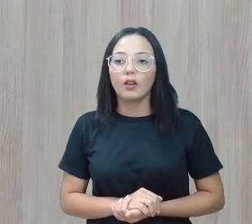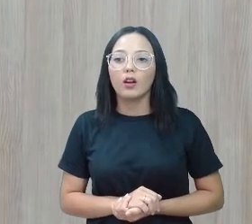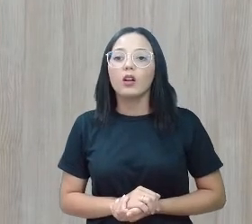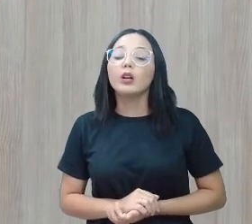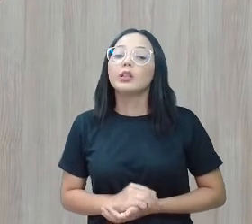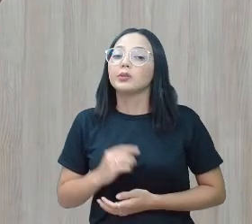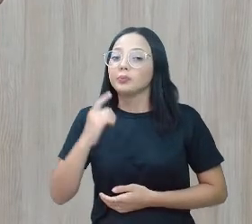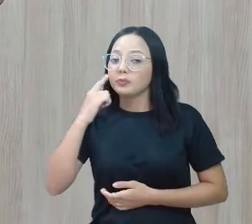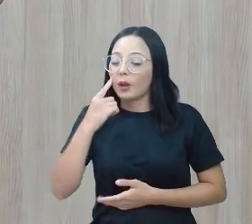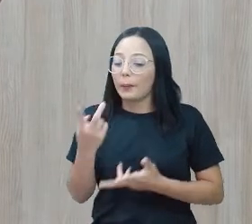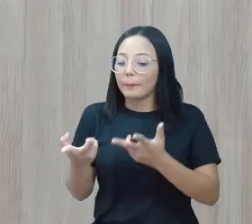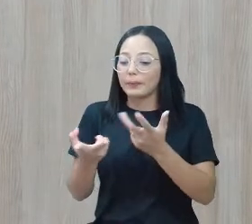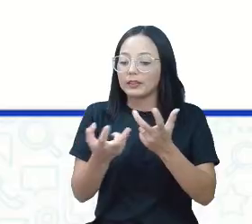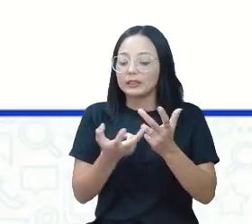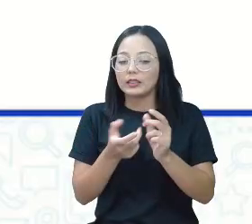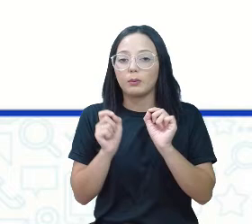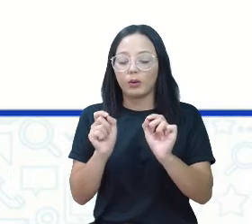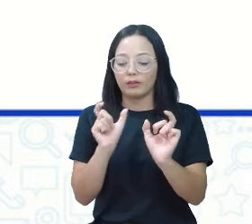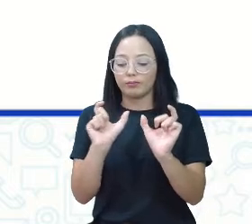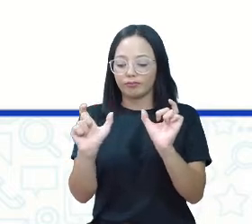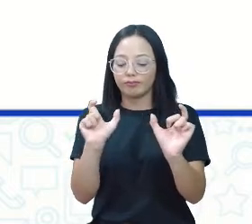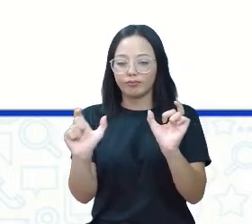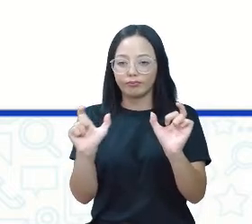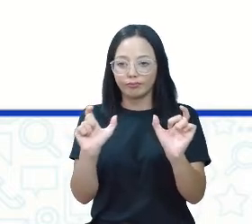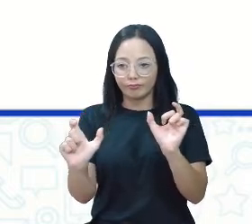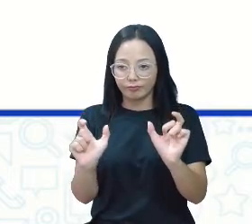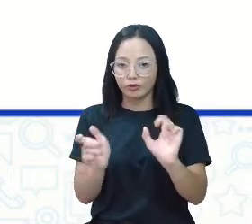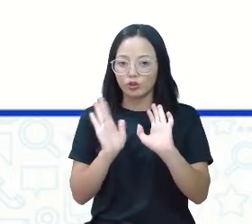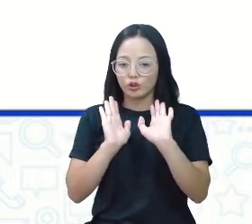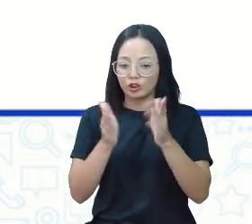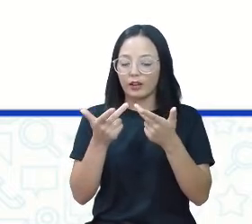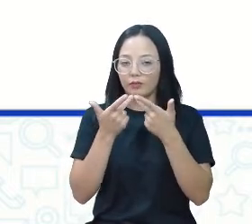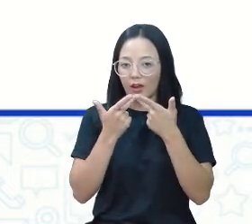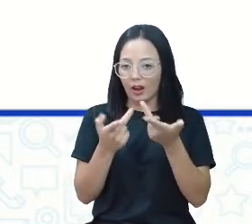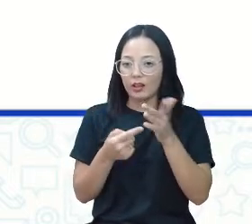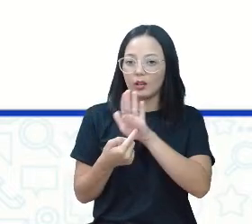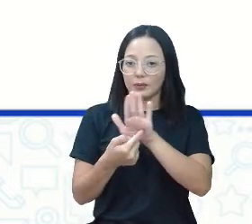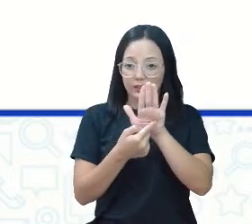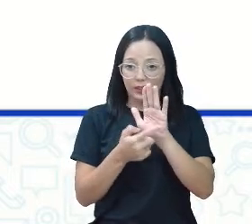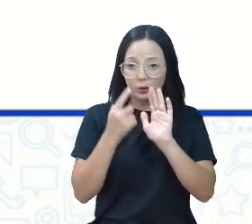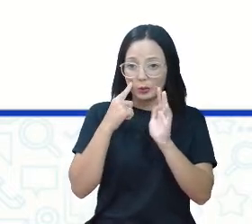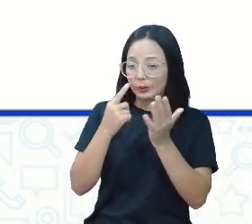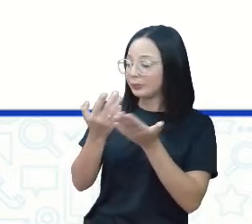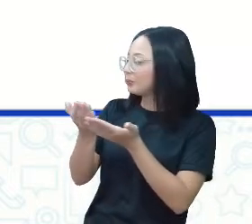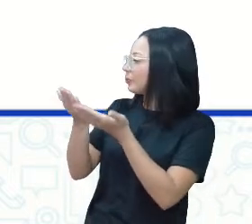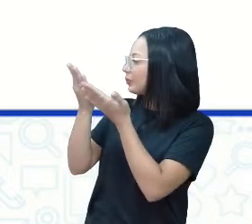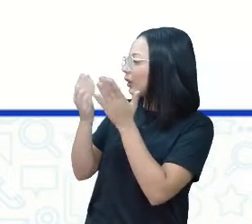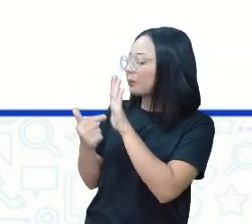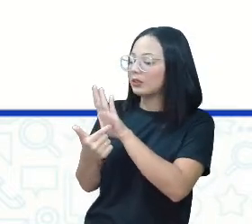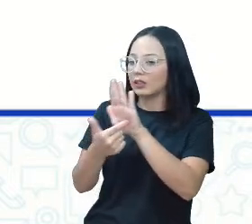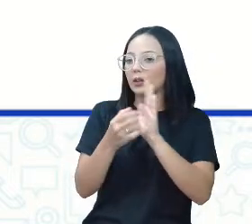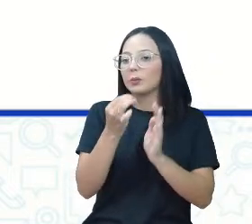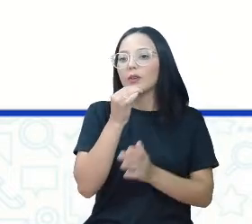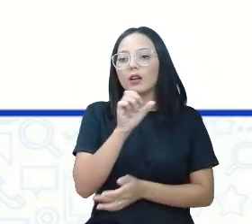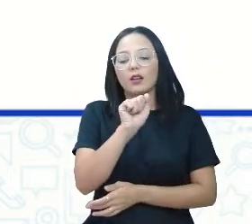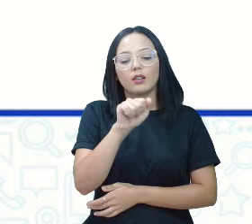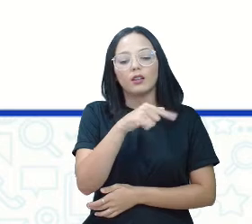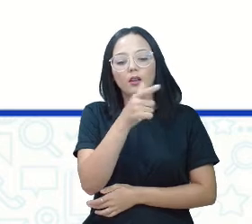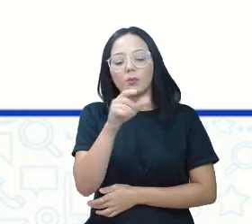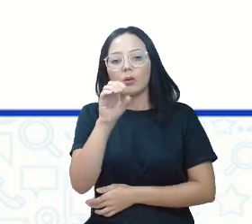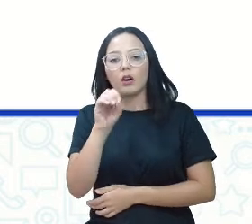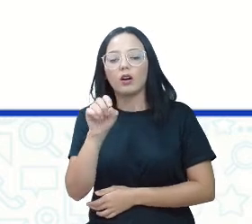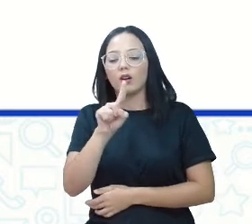Perceba que os segmentos em destaque que foi falado, apresentado aqui,